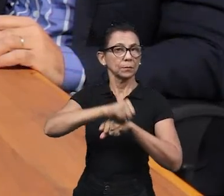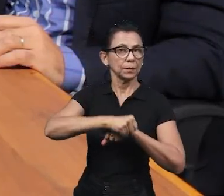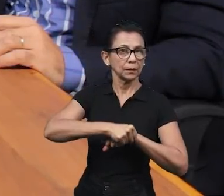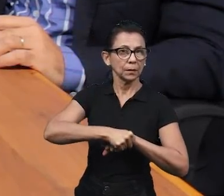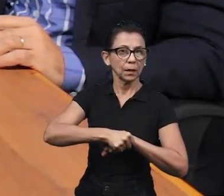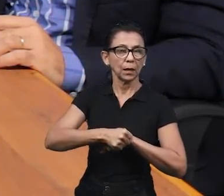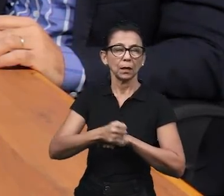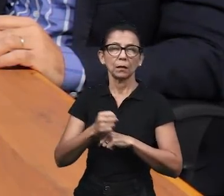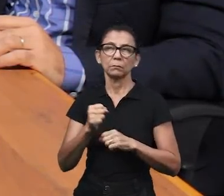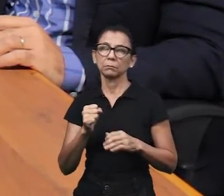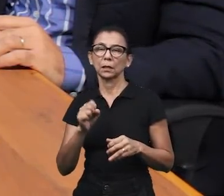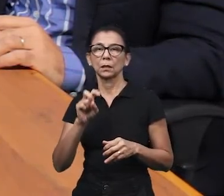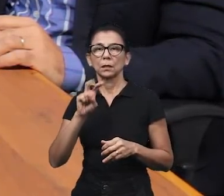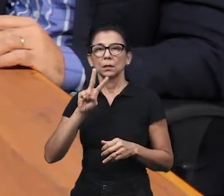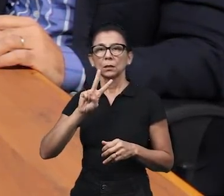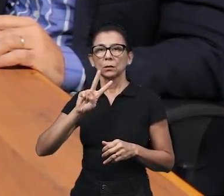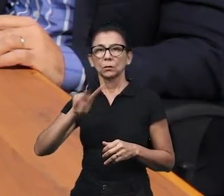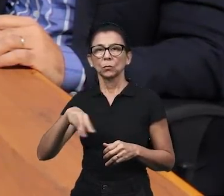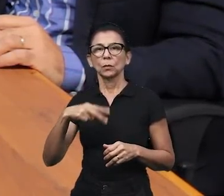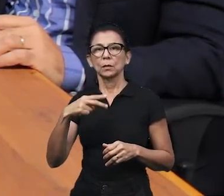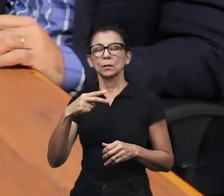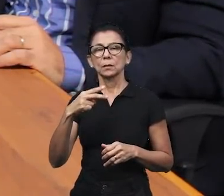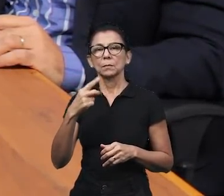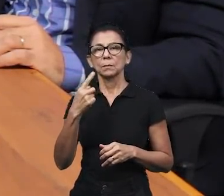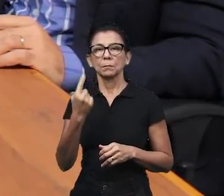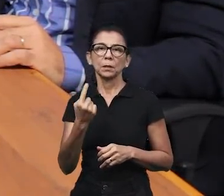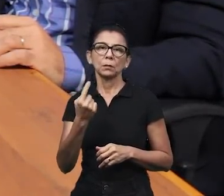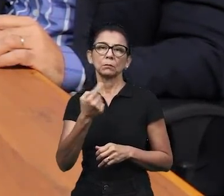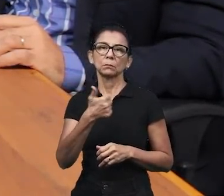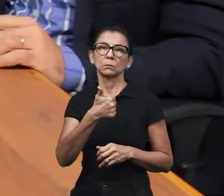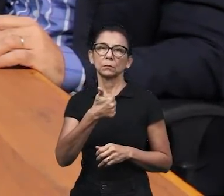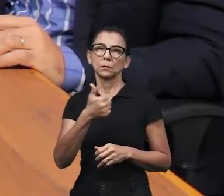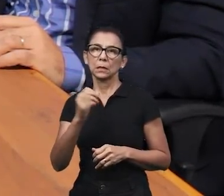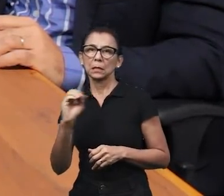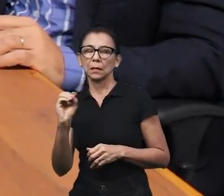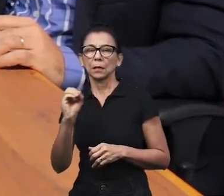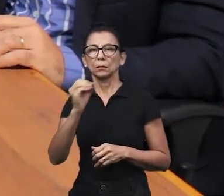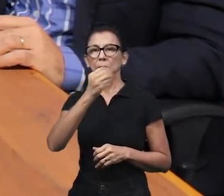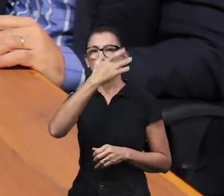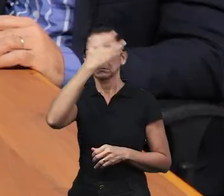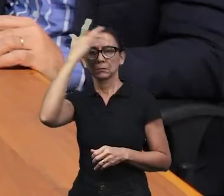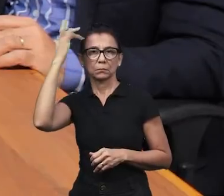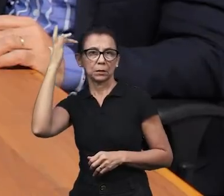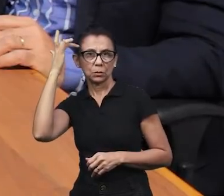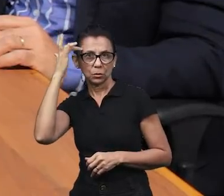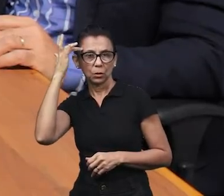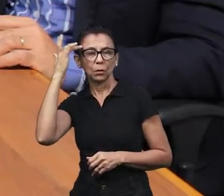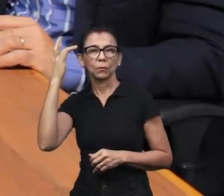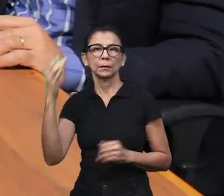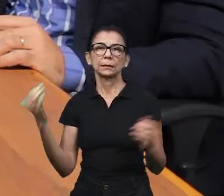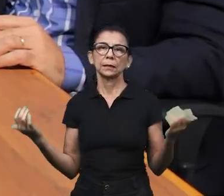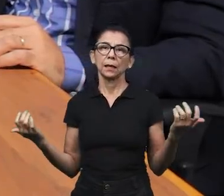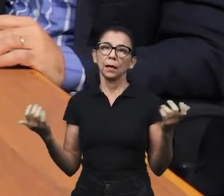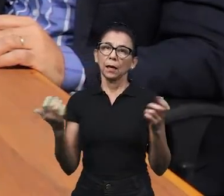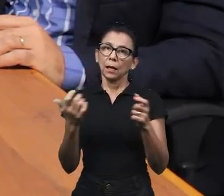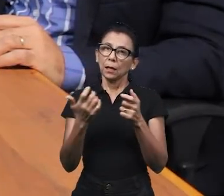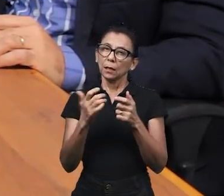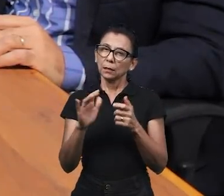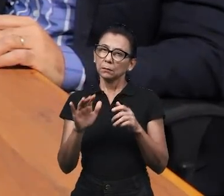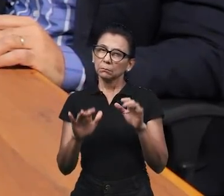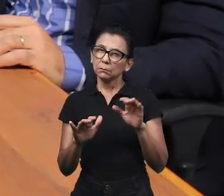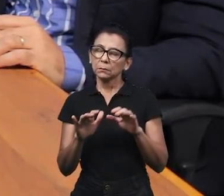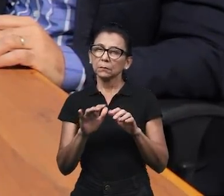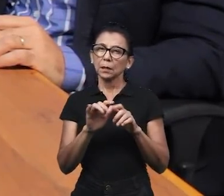ultimamente, 2.100, 2.300 pessoas, é um grupo que está suprindo, né? Tem suprido